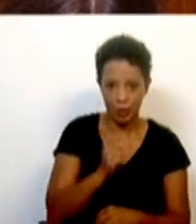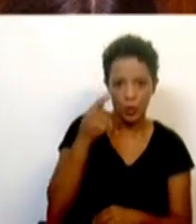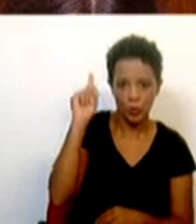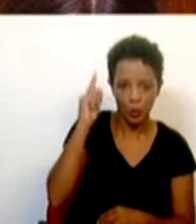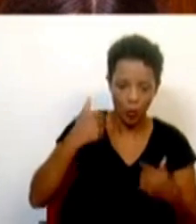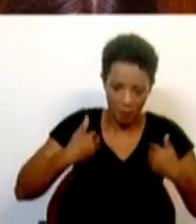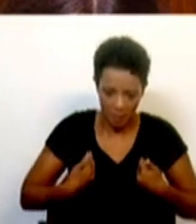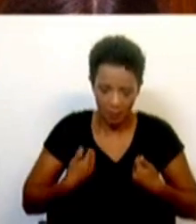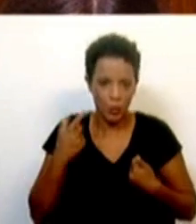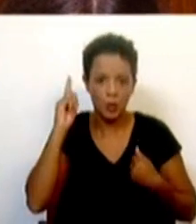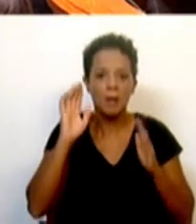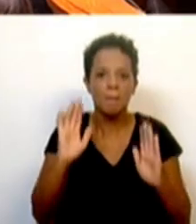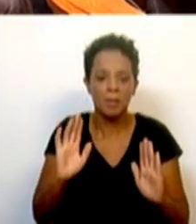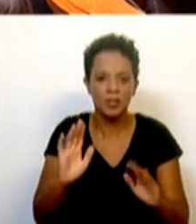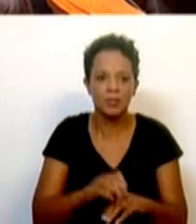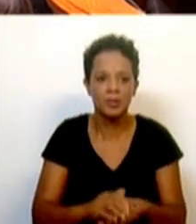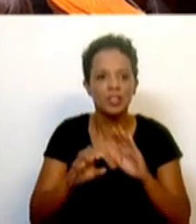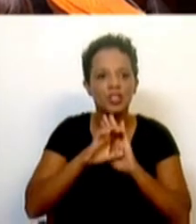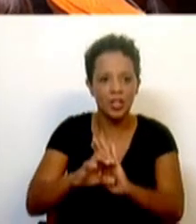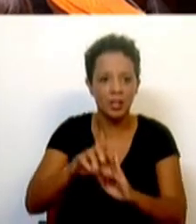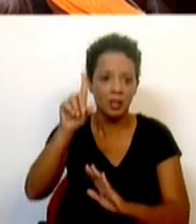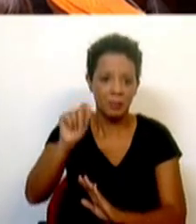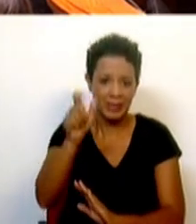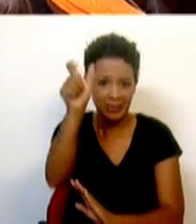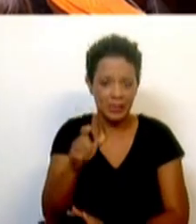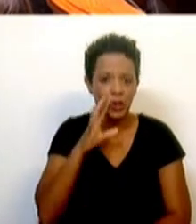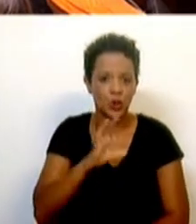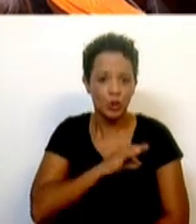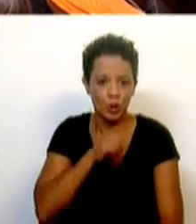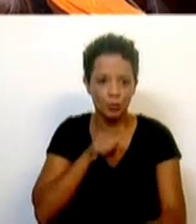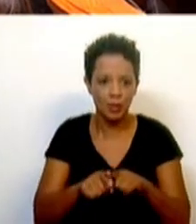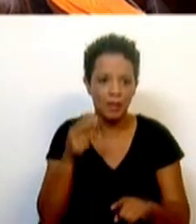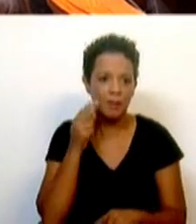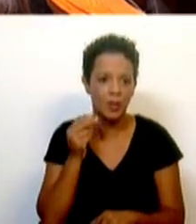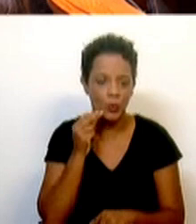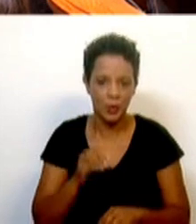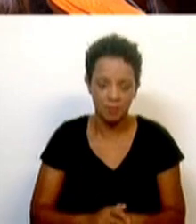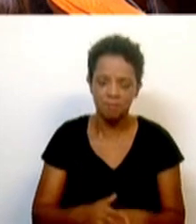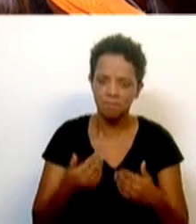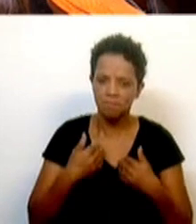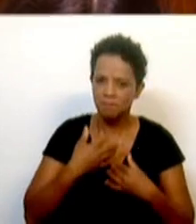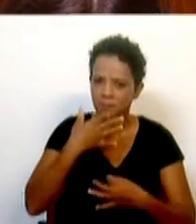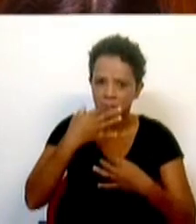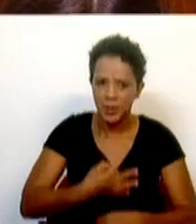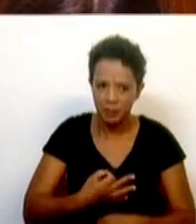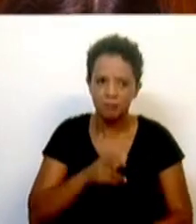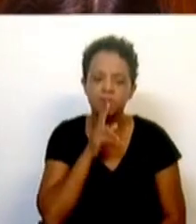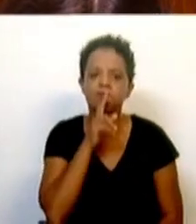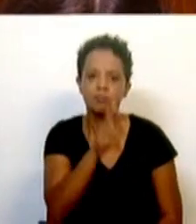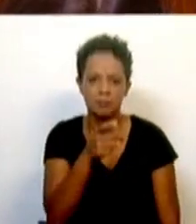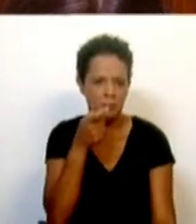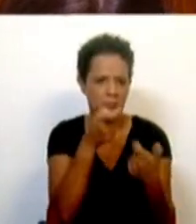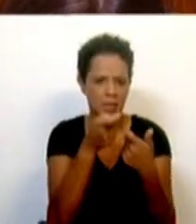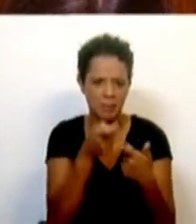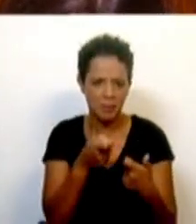muito menos a mim, mas dirigida ao Chega e, em particular, ao Sr. Deputado André Ventura. E eu tenho a certeza que ele lhe responderá à